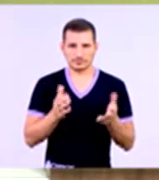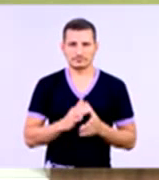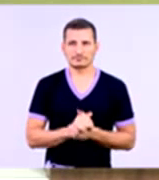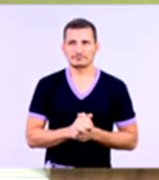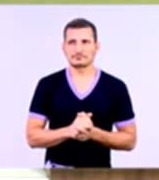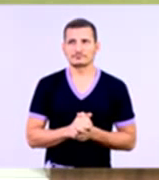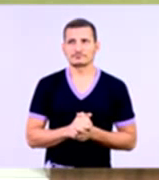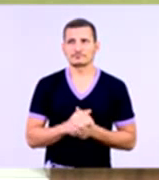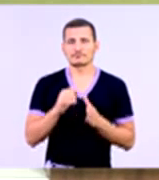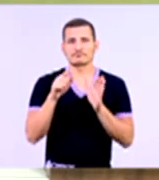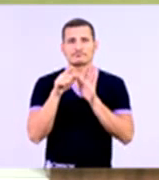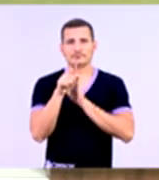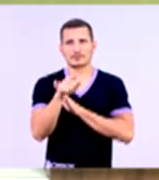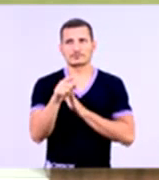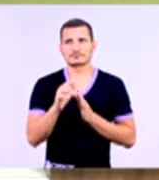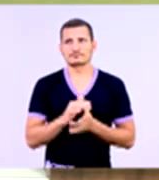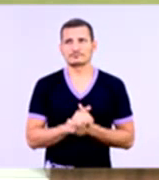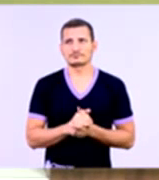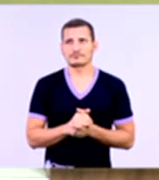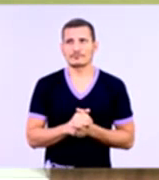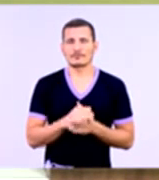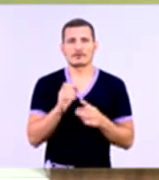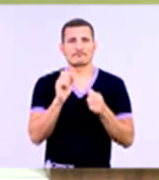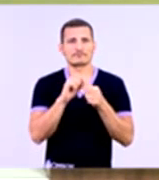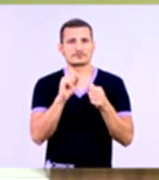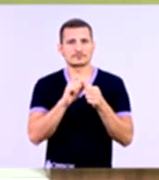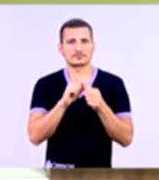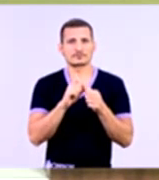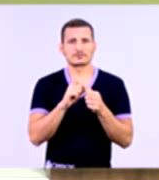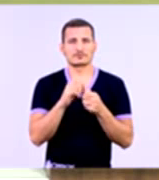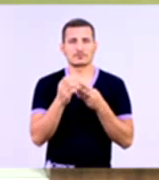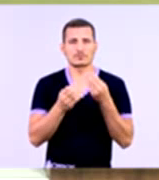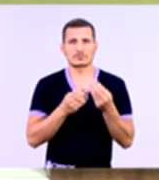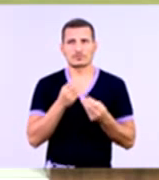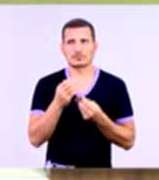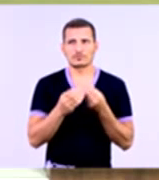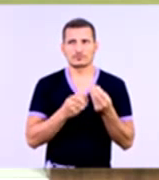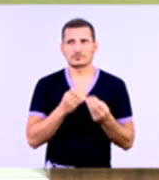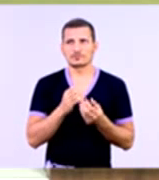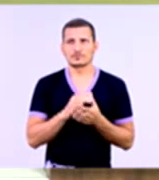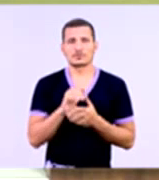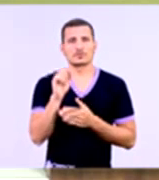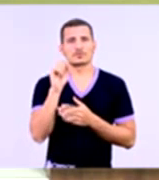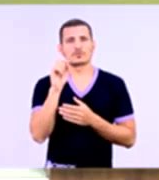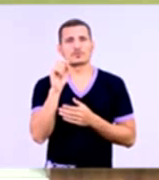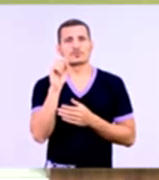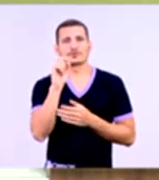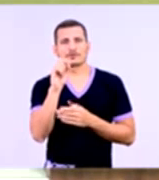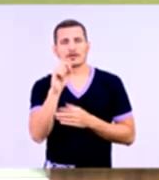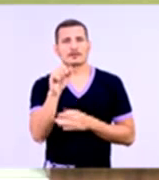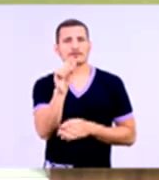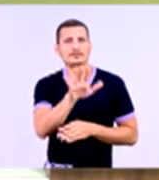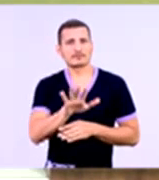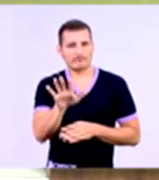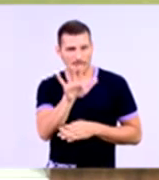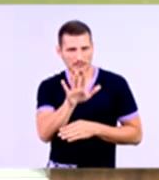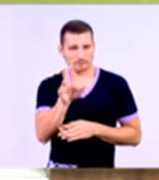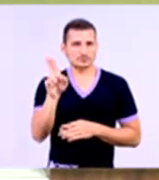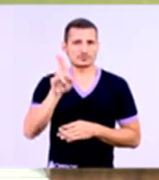Pergunta para a gente fazer uma caracterização sobre definição, né? Defina o que é a interface de